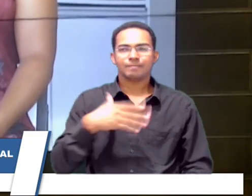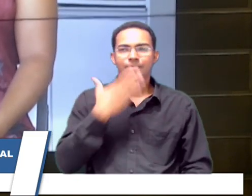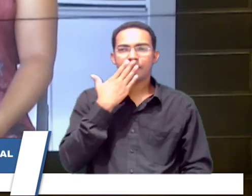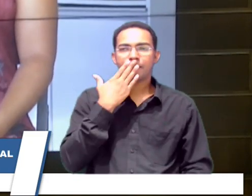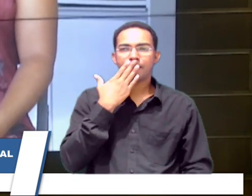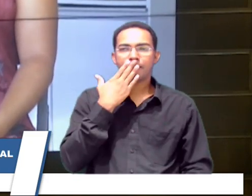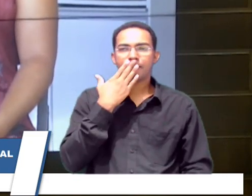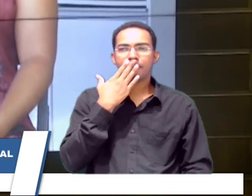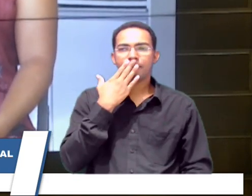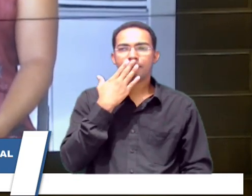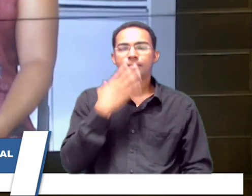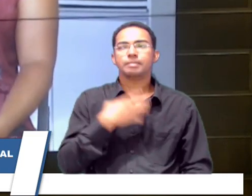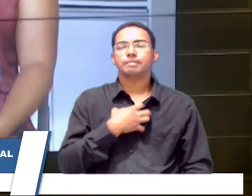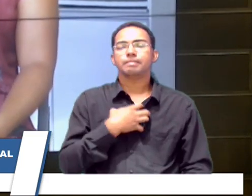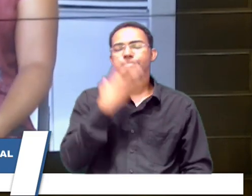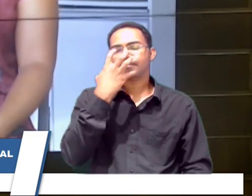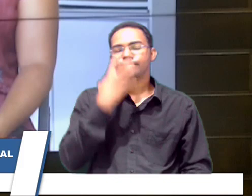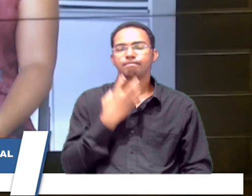É sério.